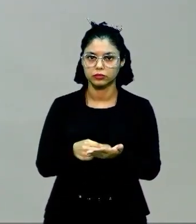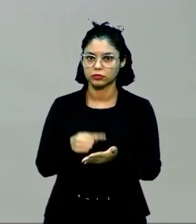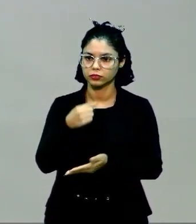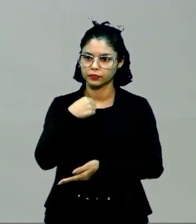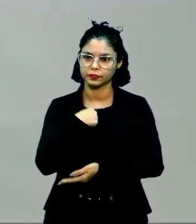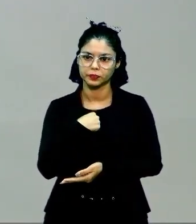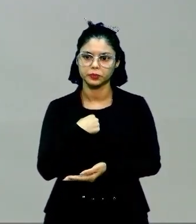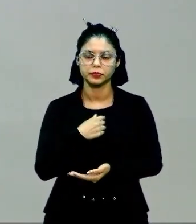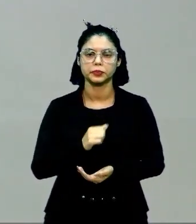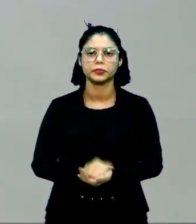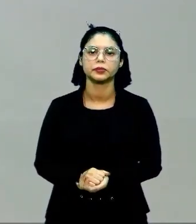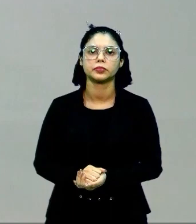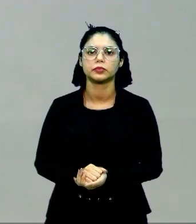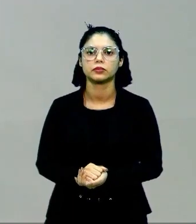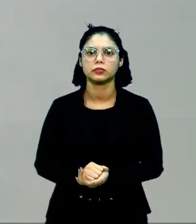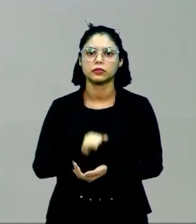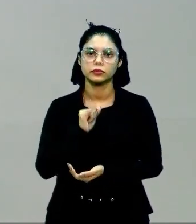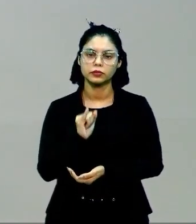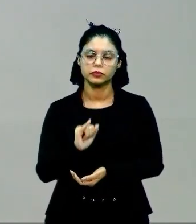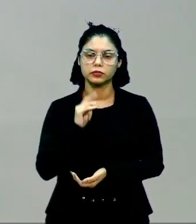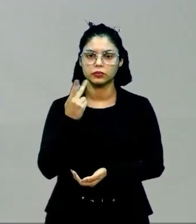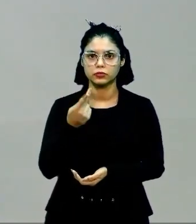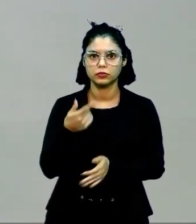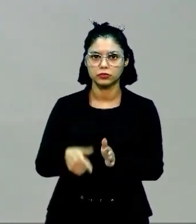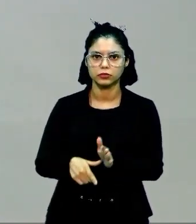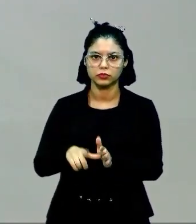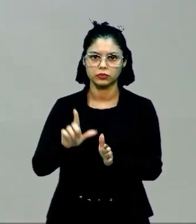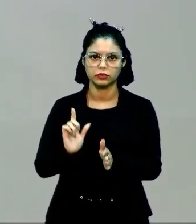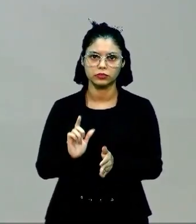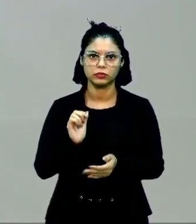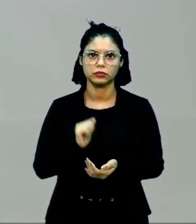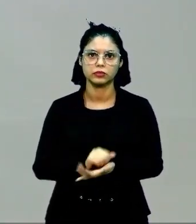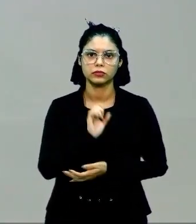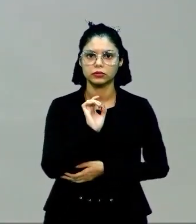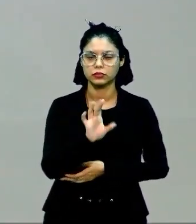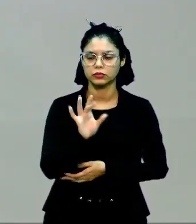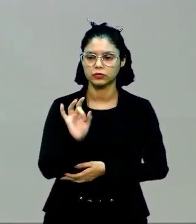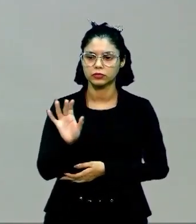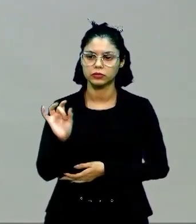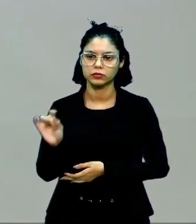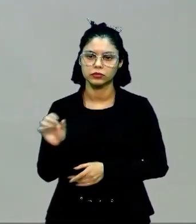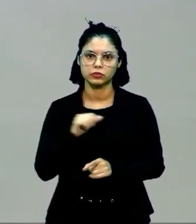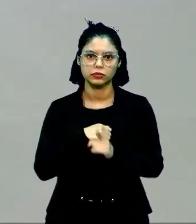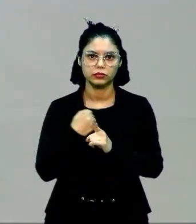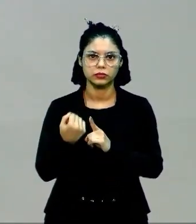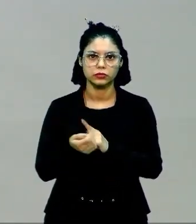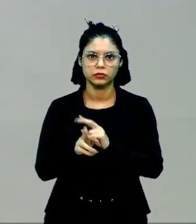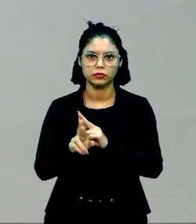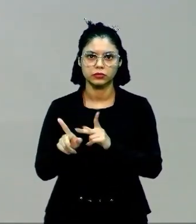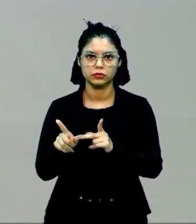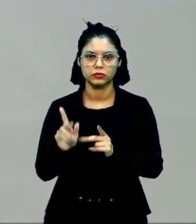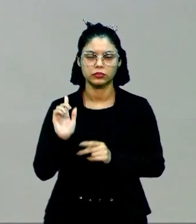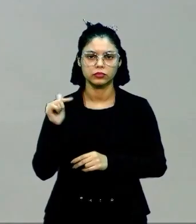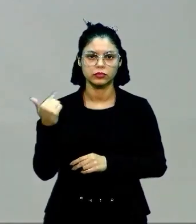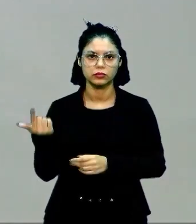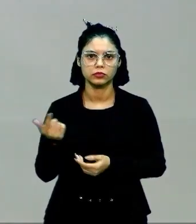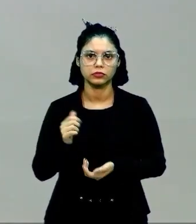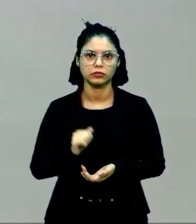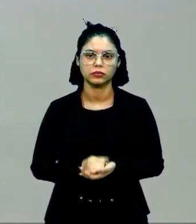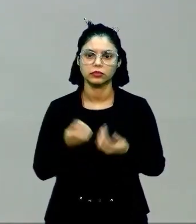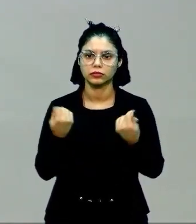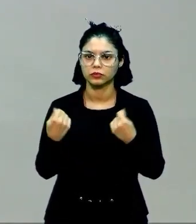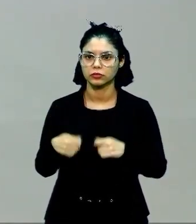que eu. Se eu disse anteriormente que cada sociedade é diferente da outra, nós